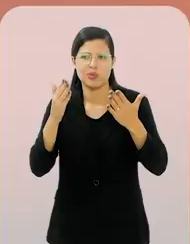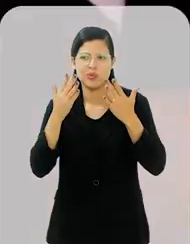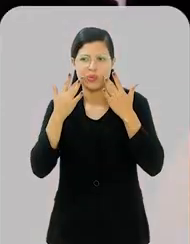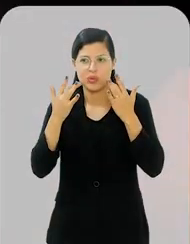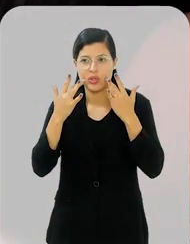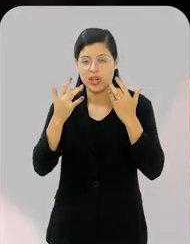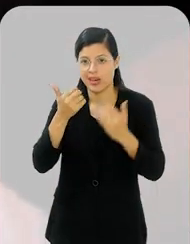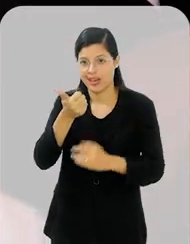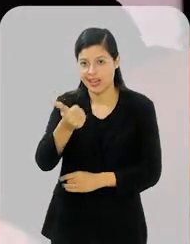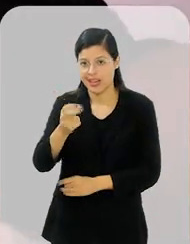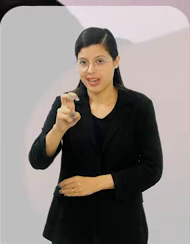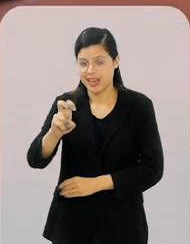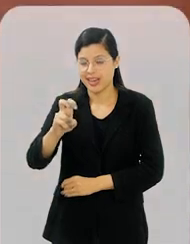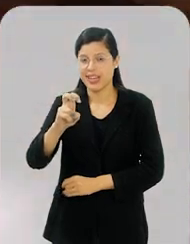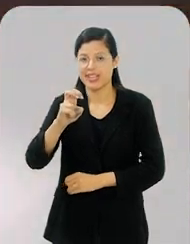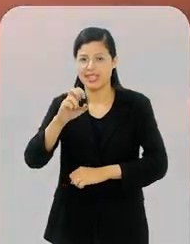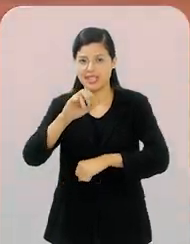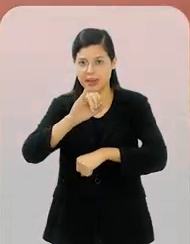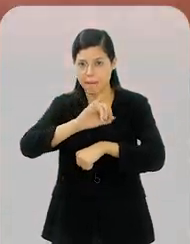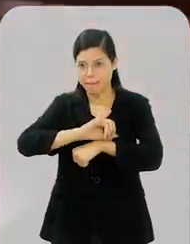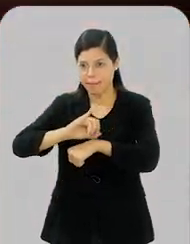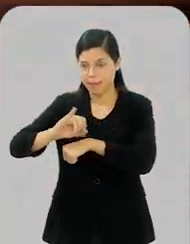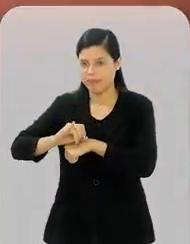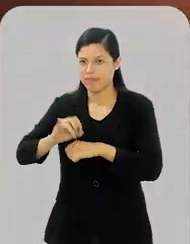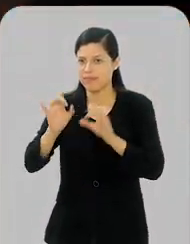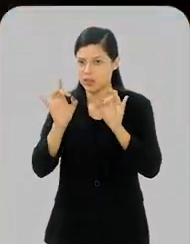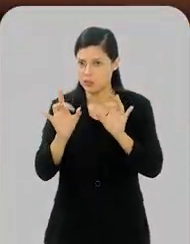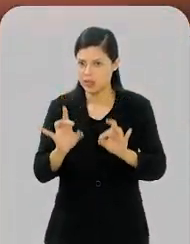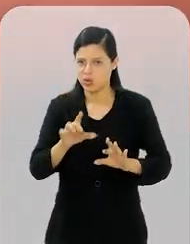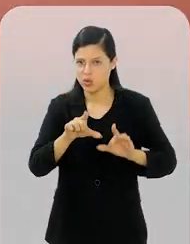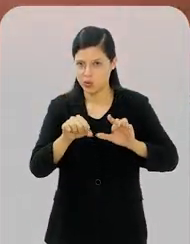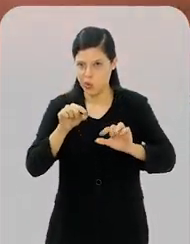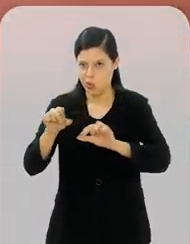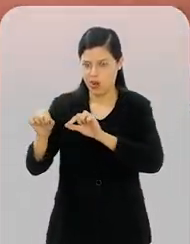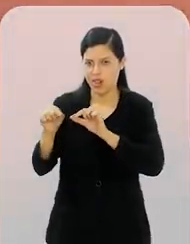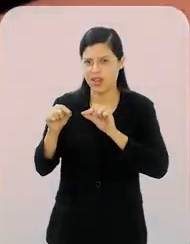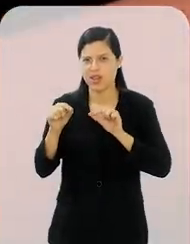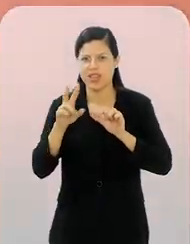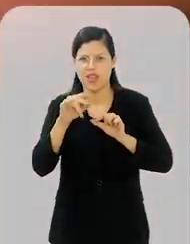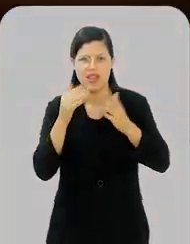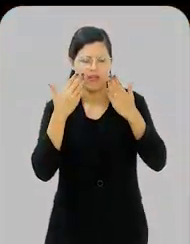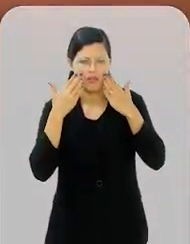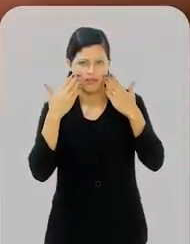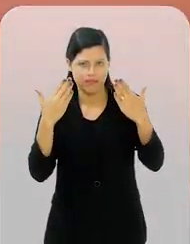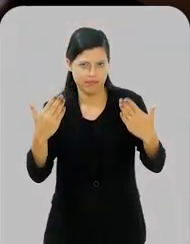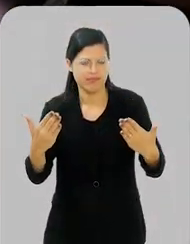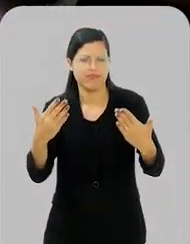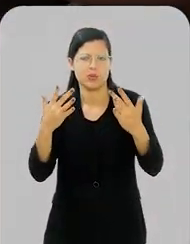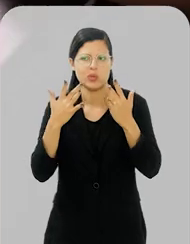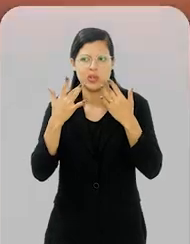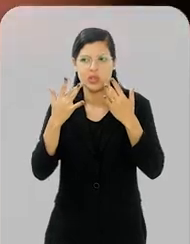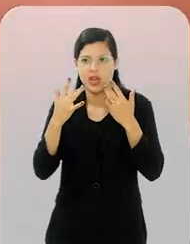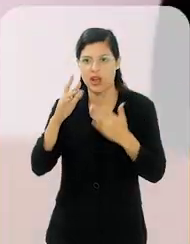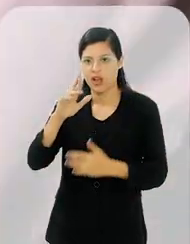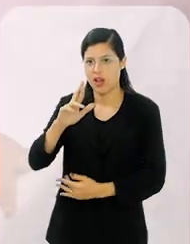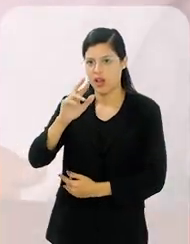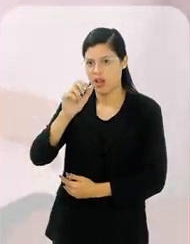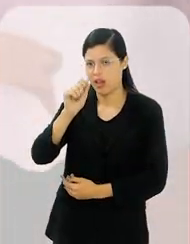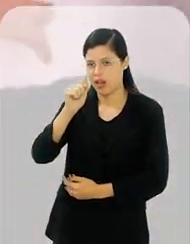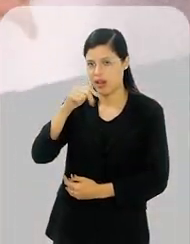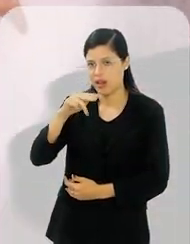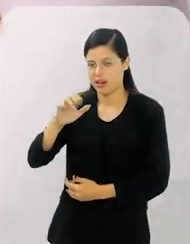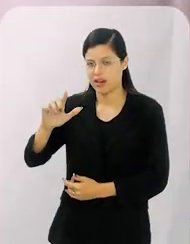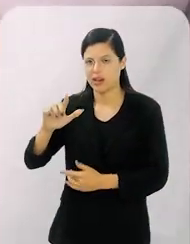teatro, 15 peças super especiais do acervo foram escolhidas e vão ficar expostas no foyer do teatro. A